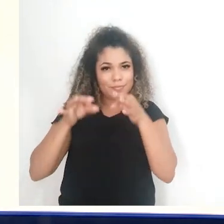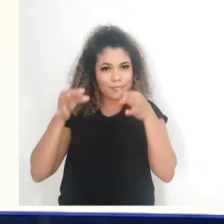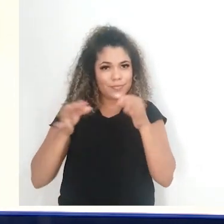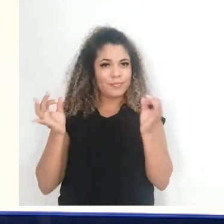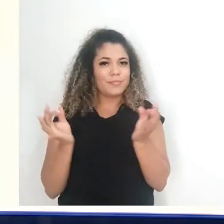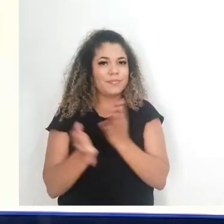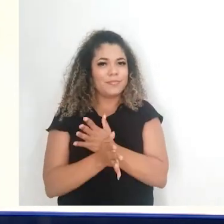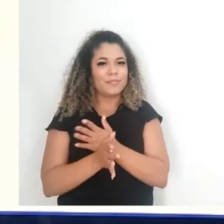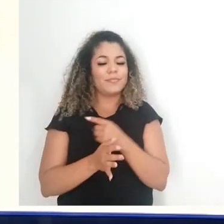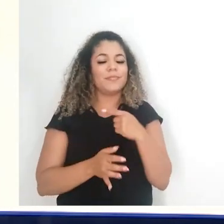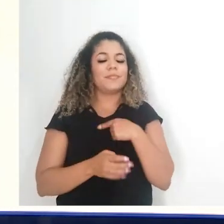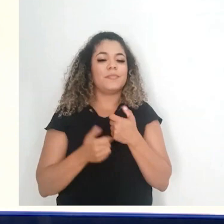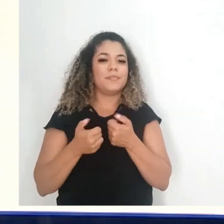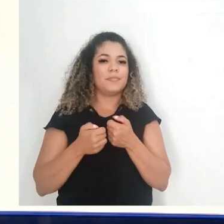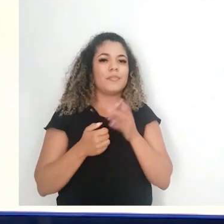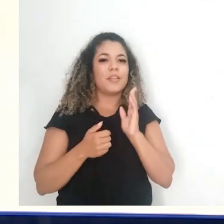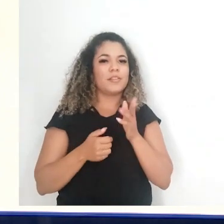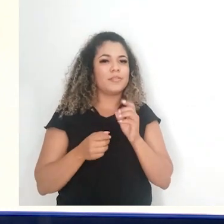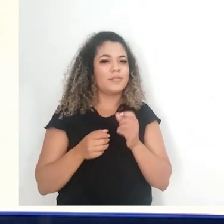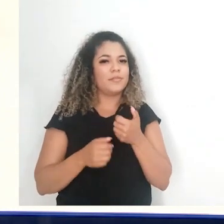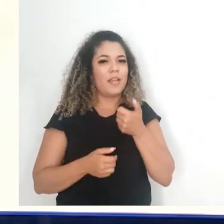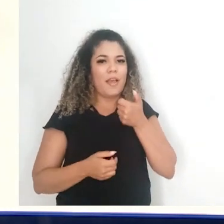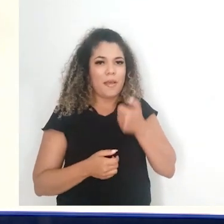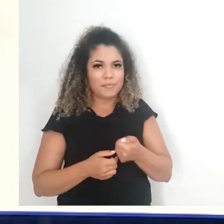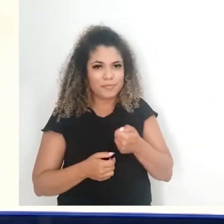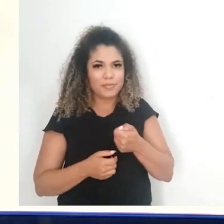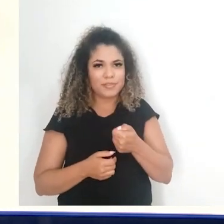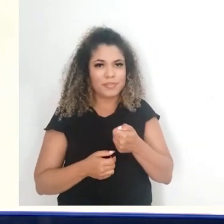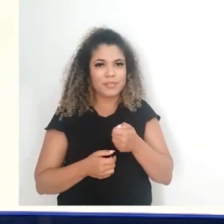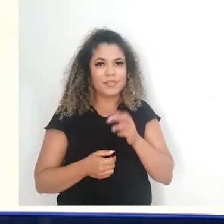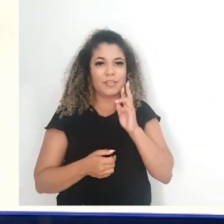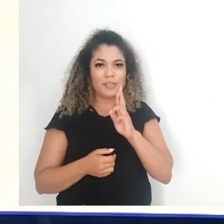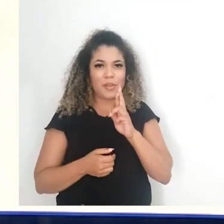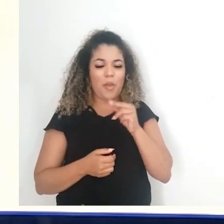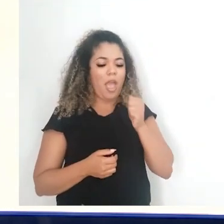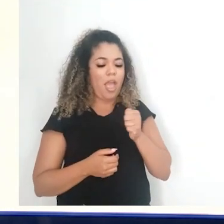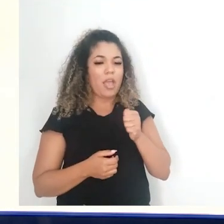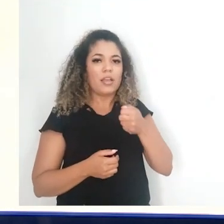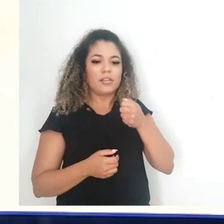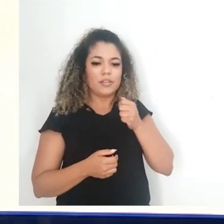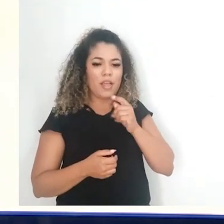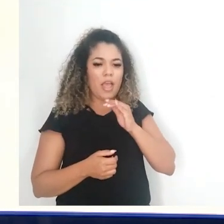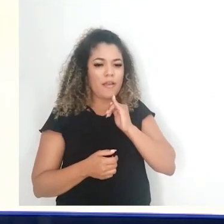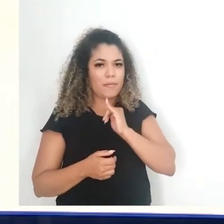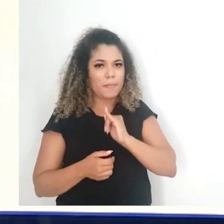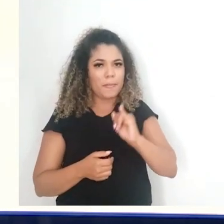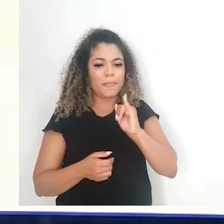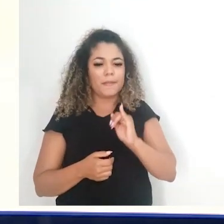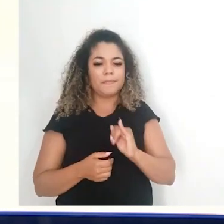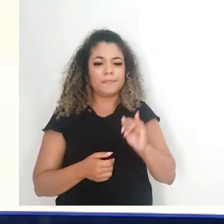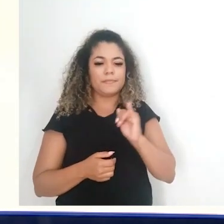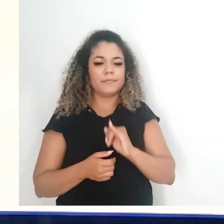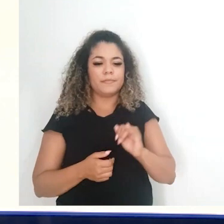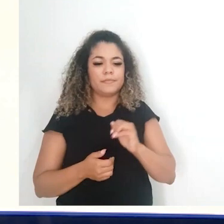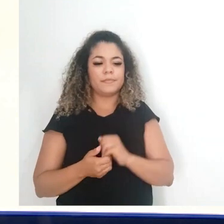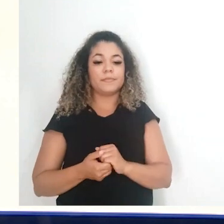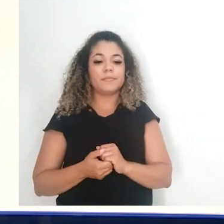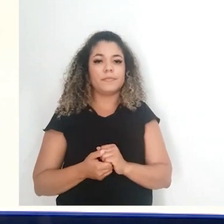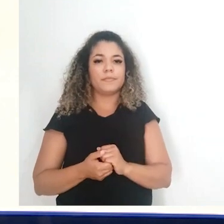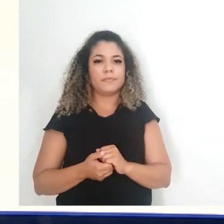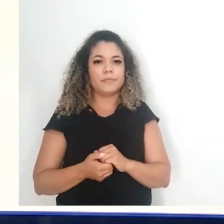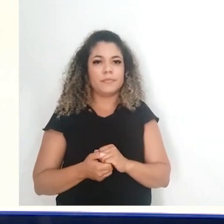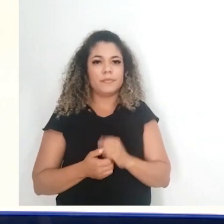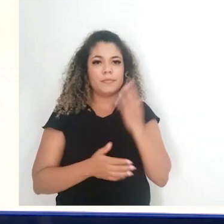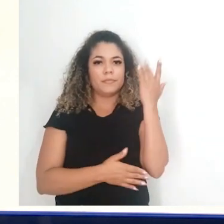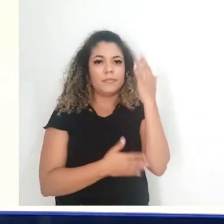já completa no meu controle, é só eu apertar o botãozinho R e aí ele vai mandar essa informação para o meu